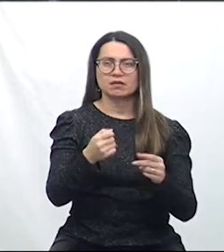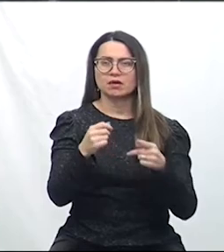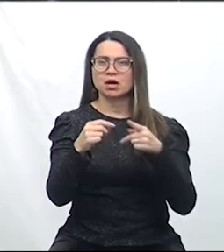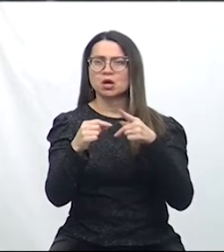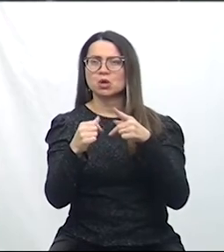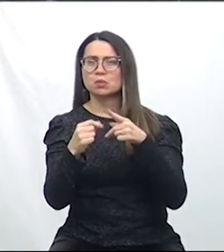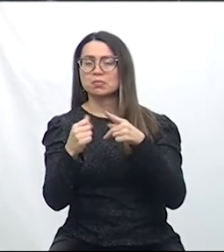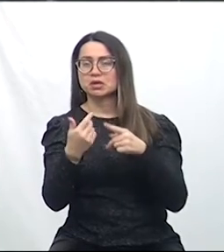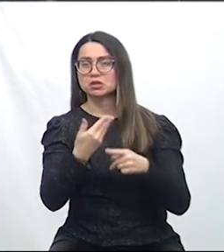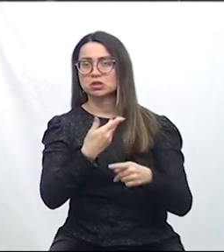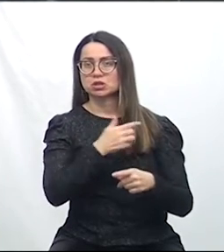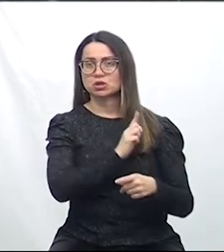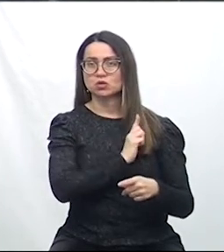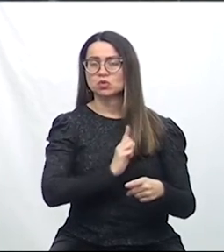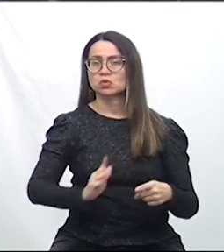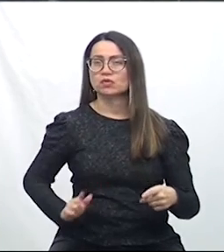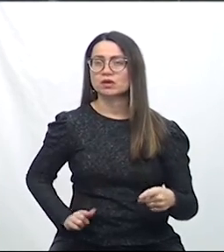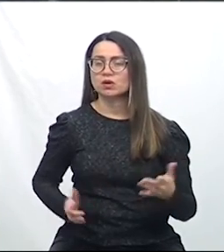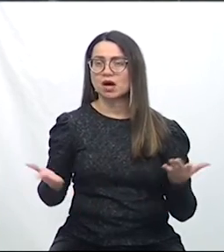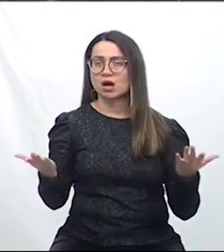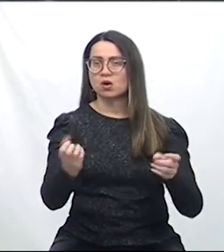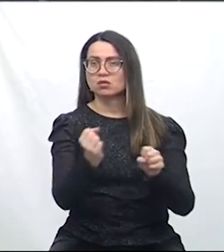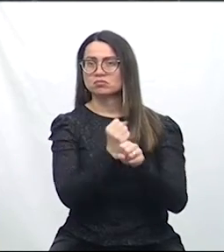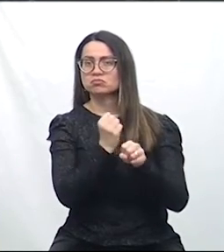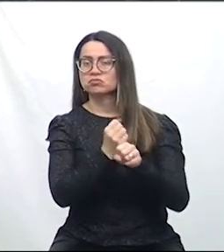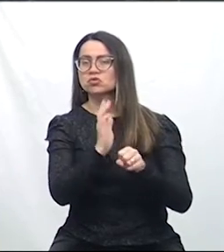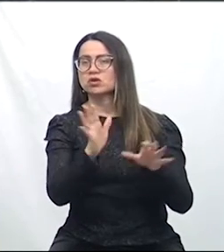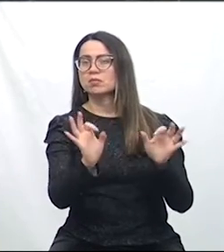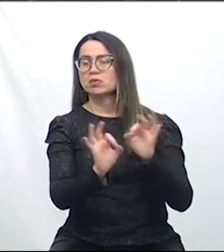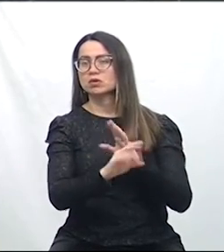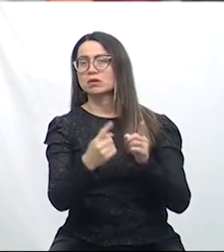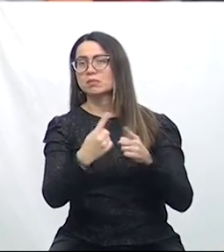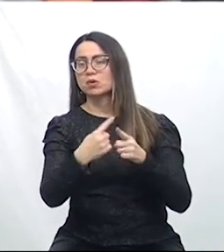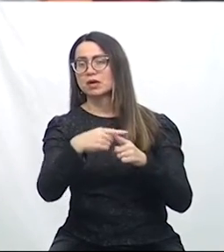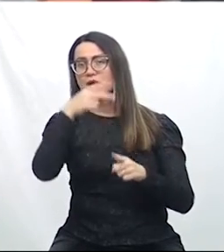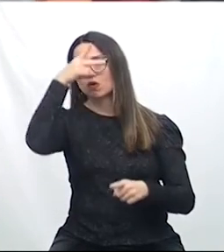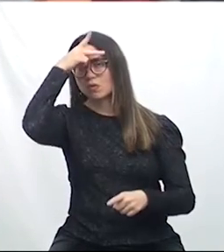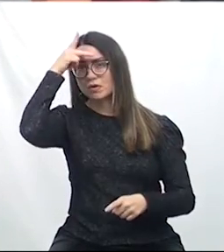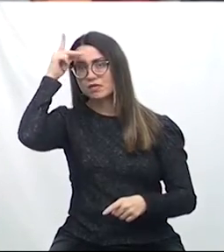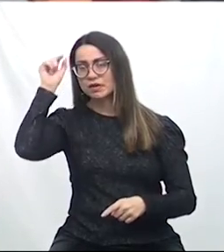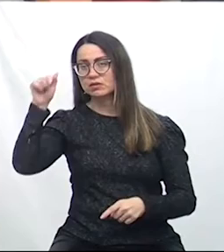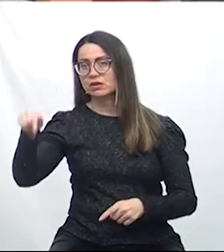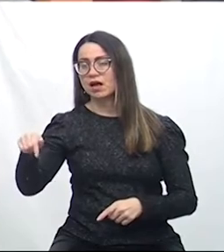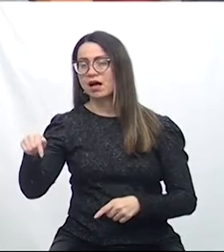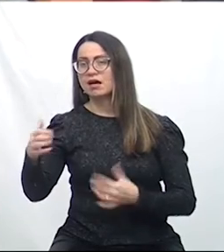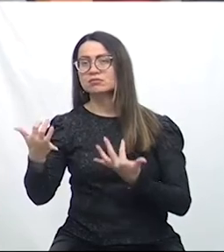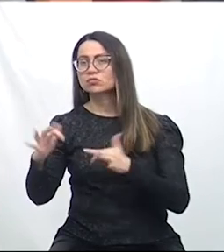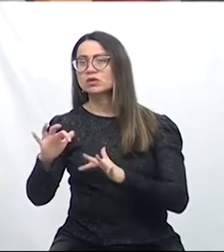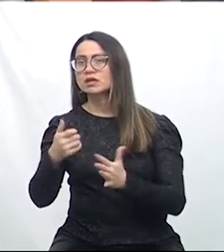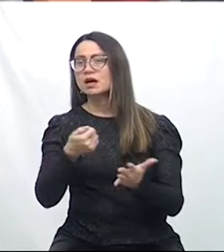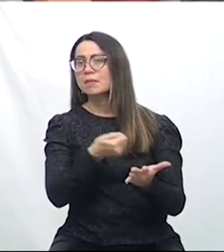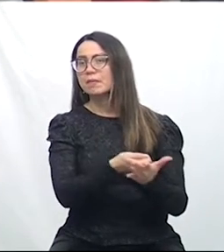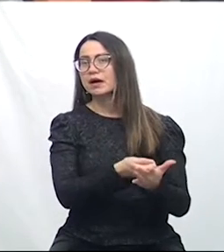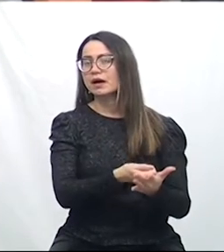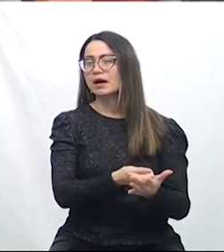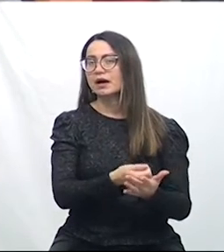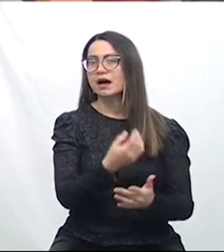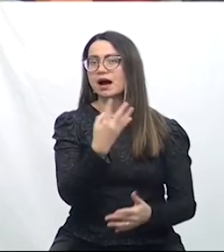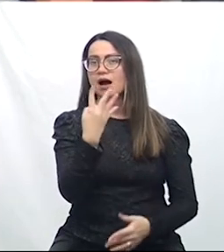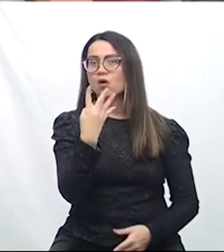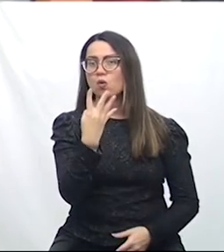governador veio e lá está saindo a rota do Rio Maina, porque o prefeito lá se negou a pagar aquela quarta etapa